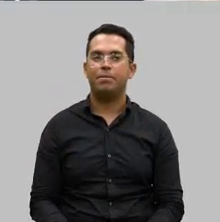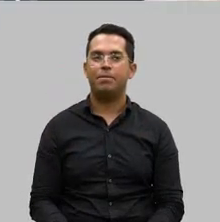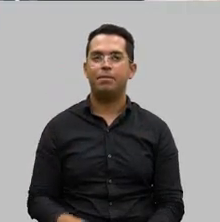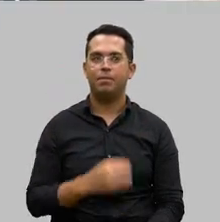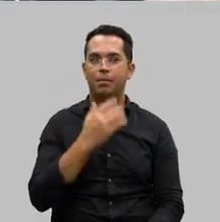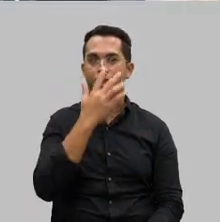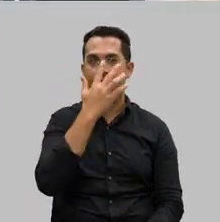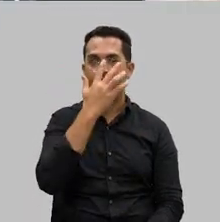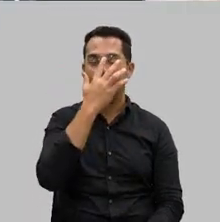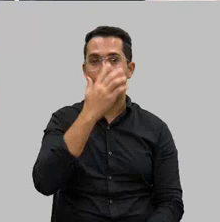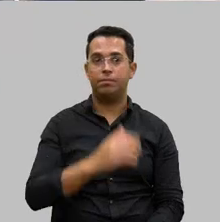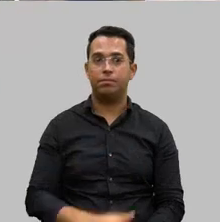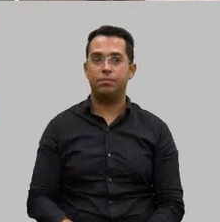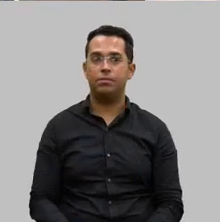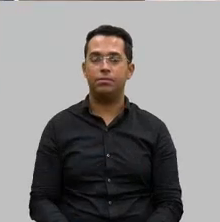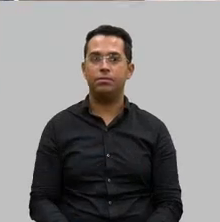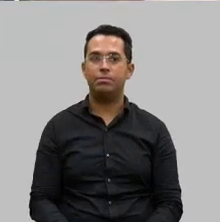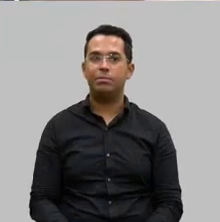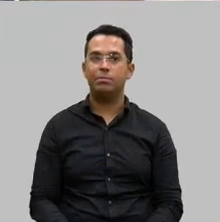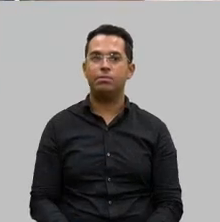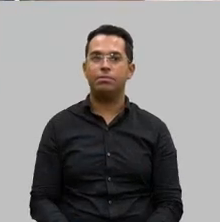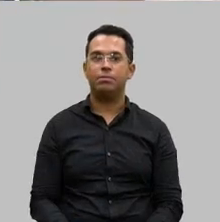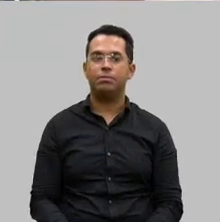que é